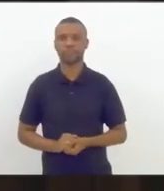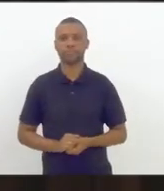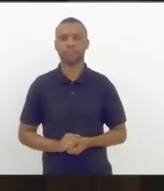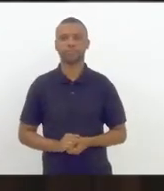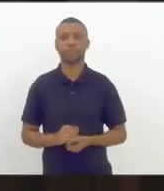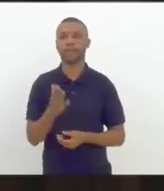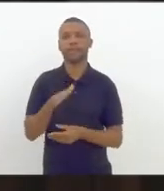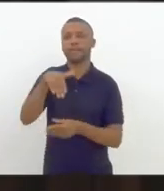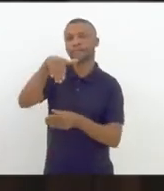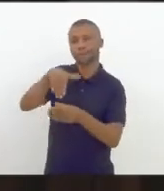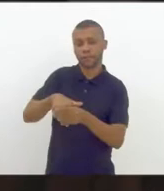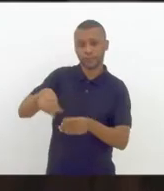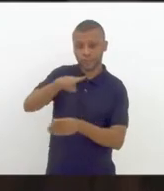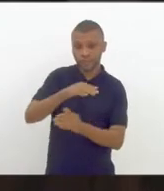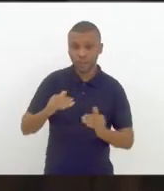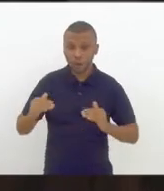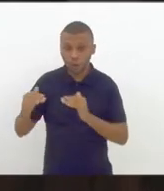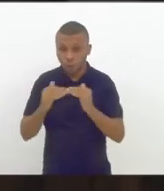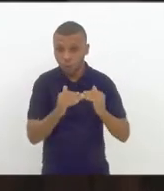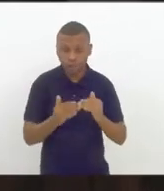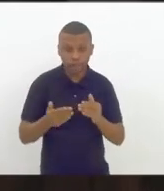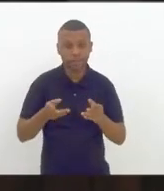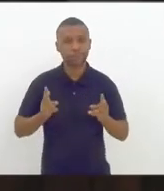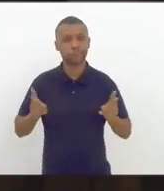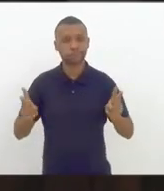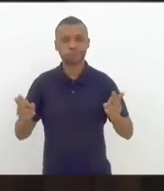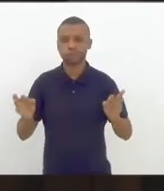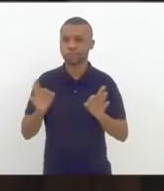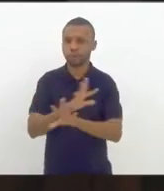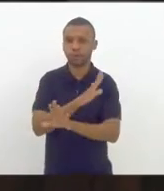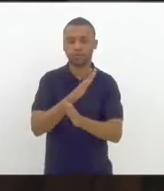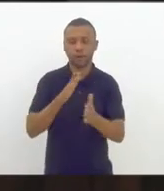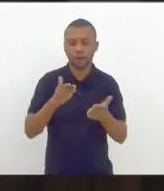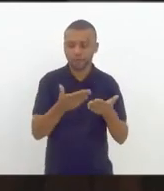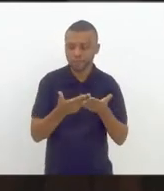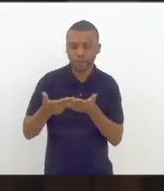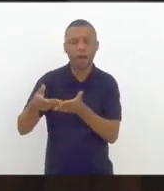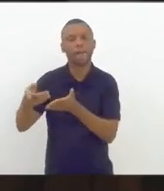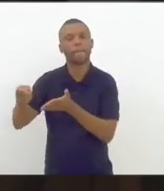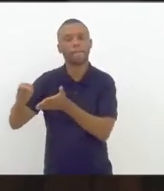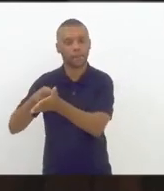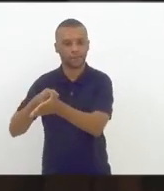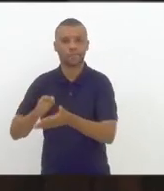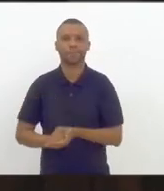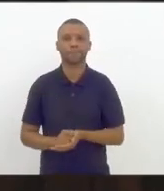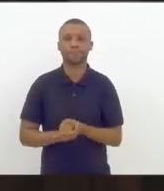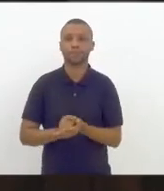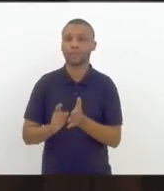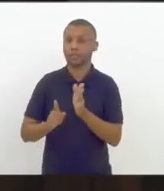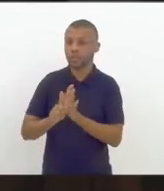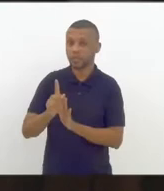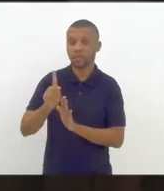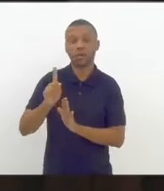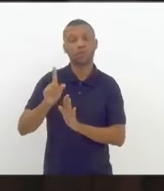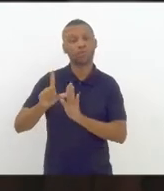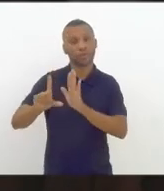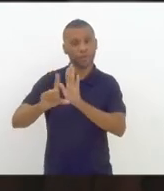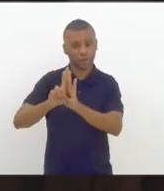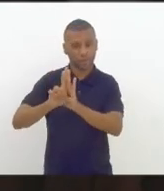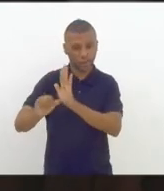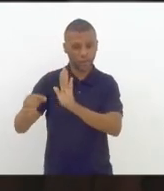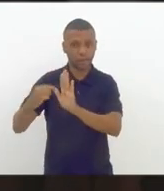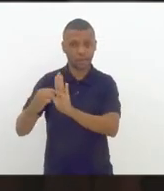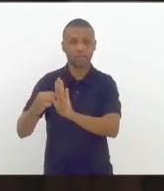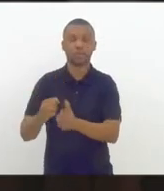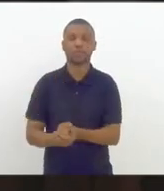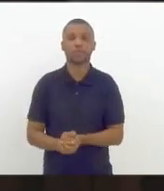Em votação. Se os que aprovam permaneçam como estão aprovados, vai à promulgação. Indicação legislativa número 472 de 21,